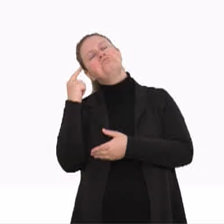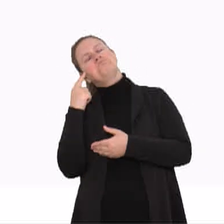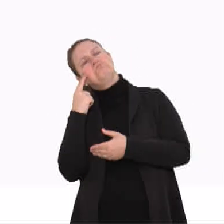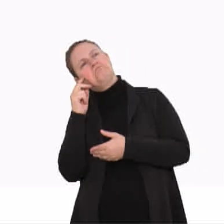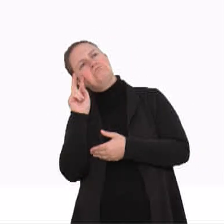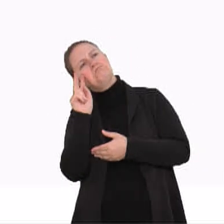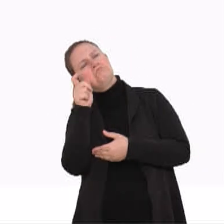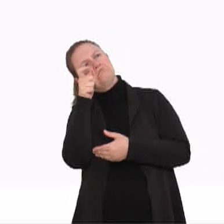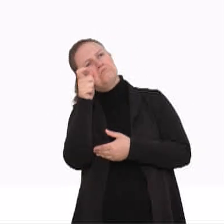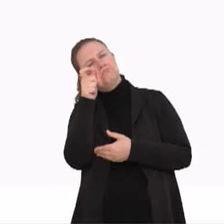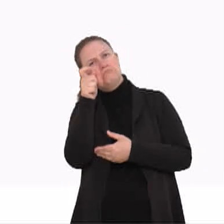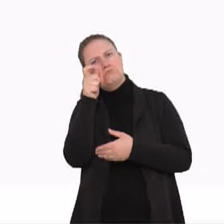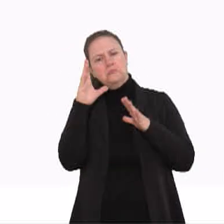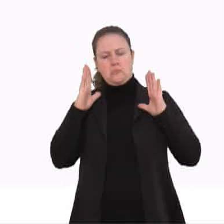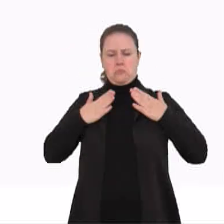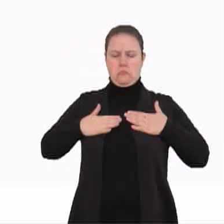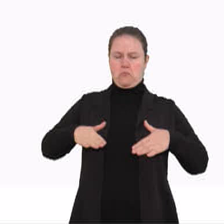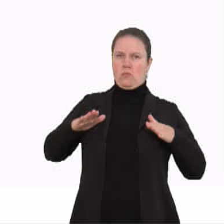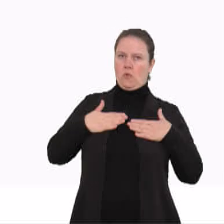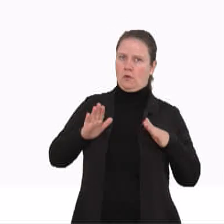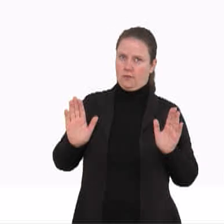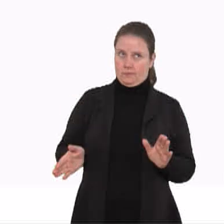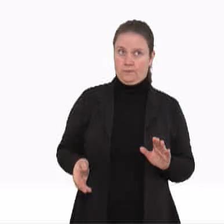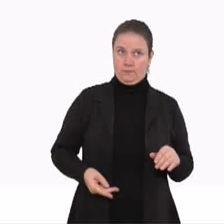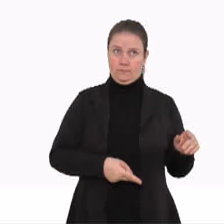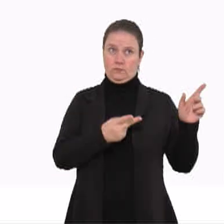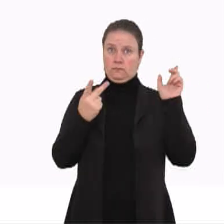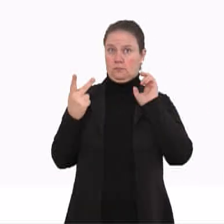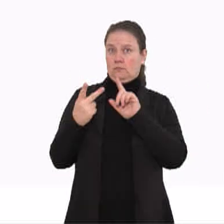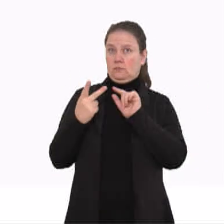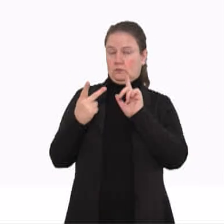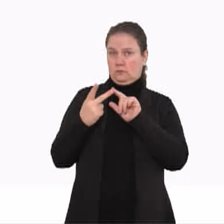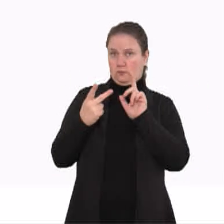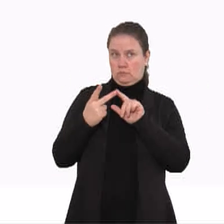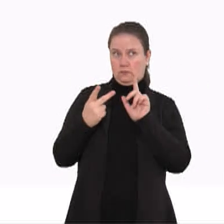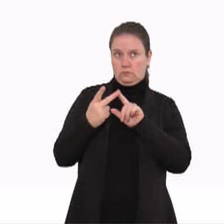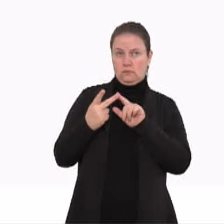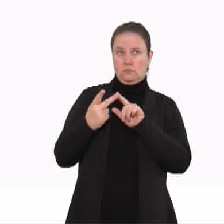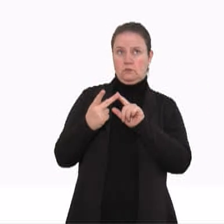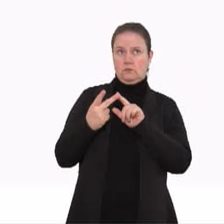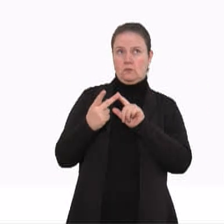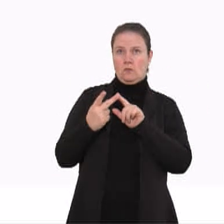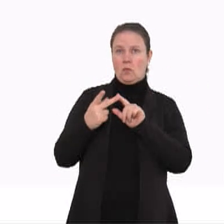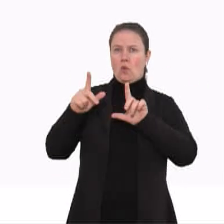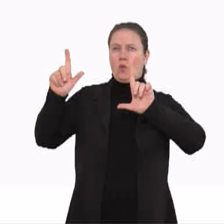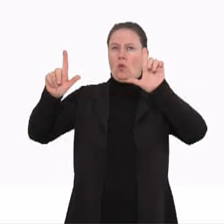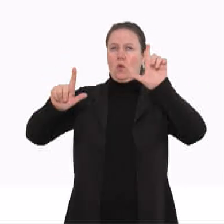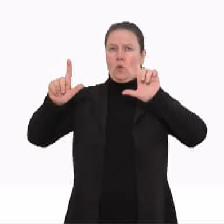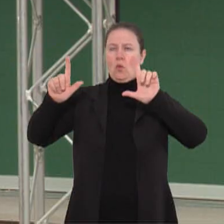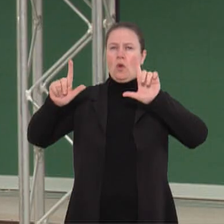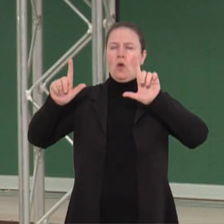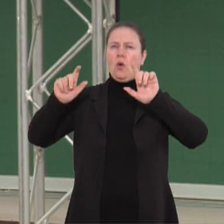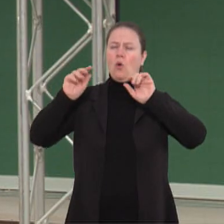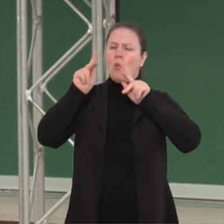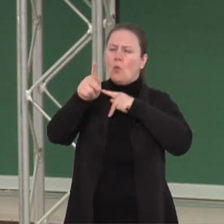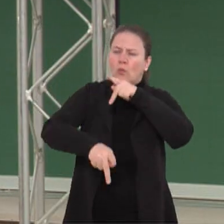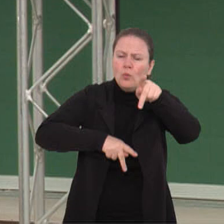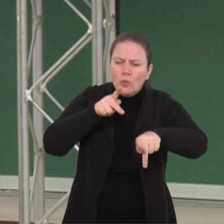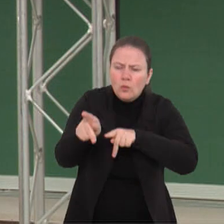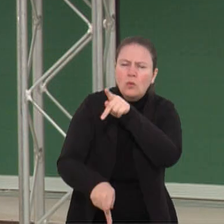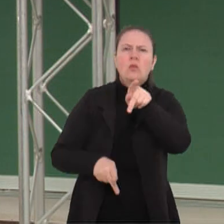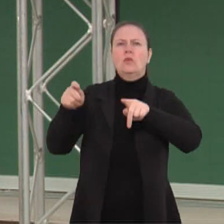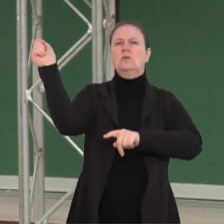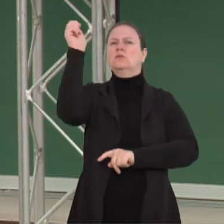tendo todo um conforto. Na segunda, o cara de novo grita lá, povo